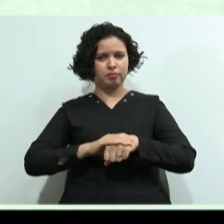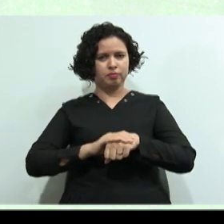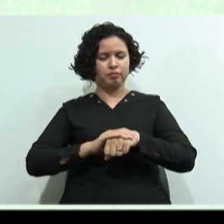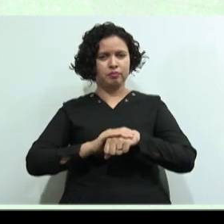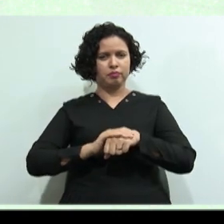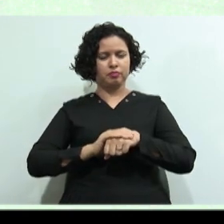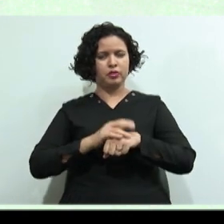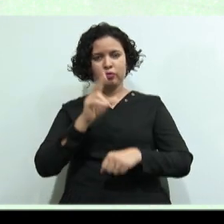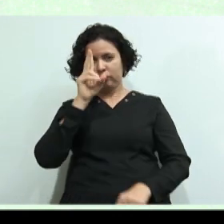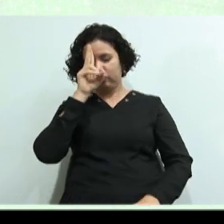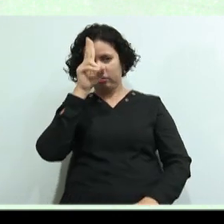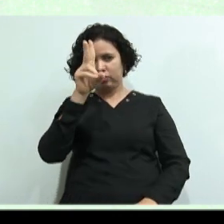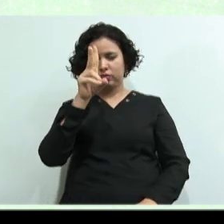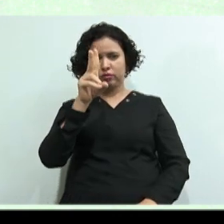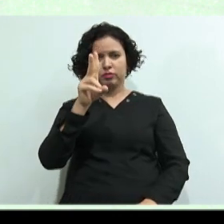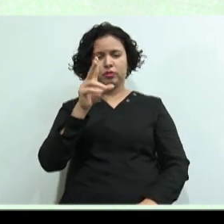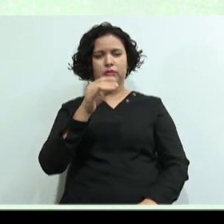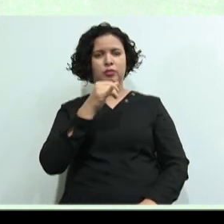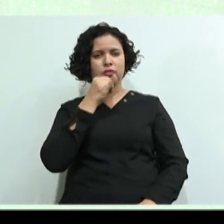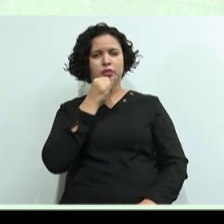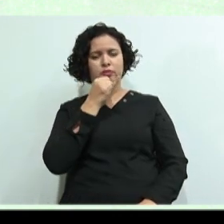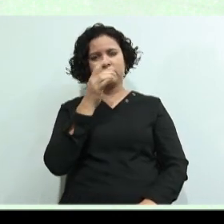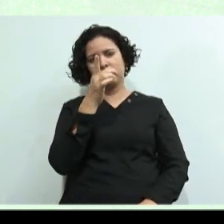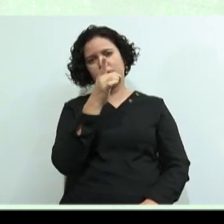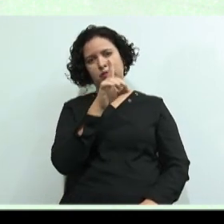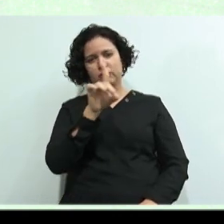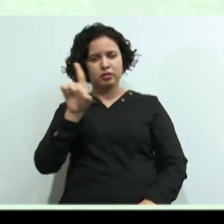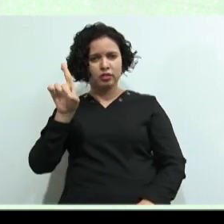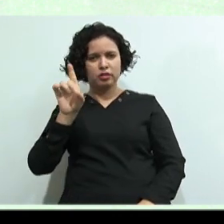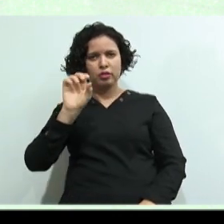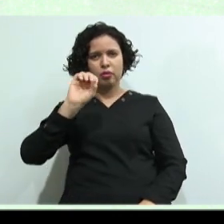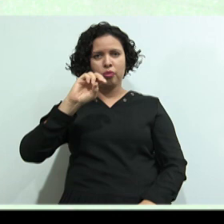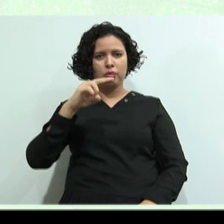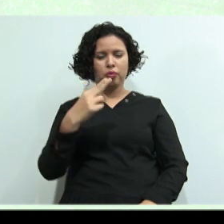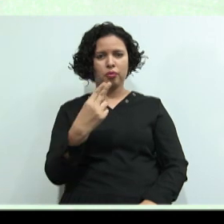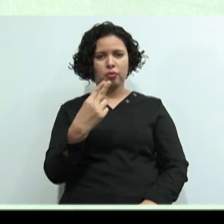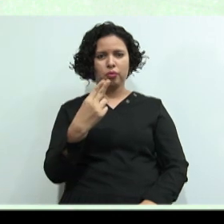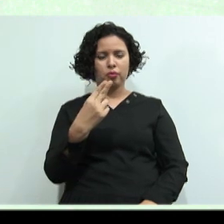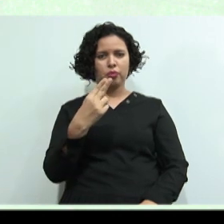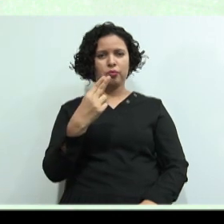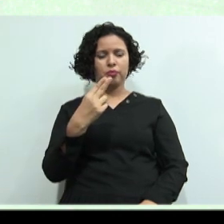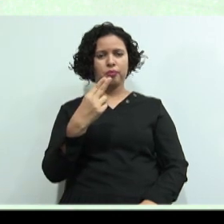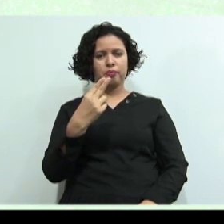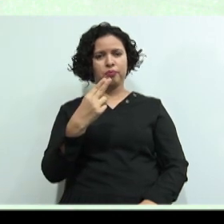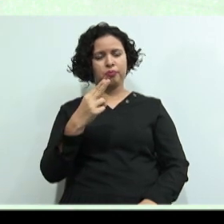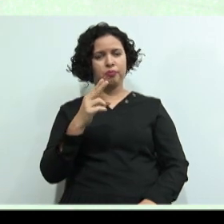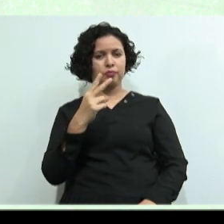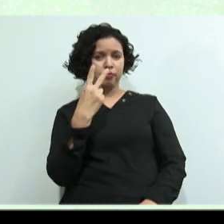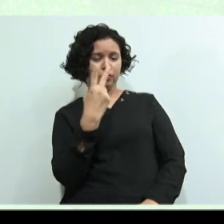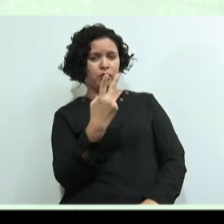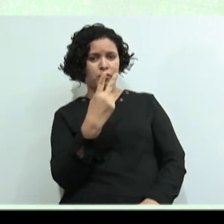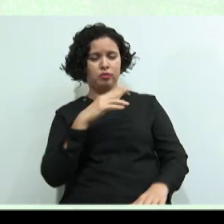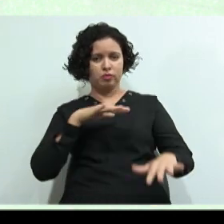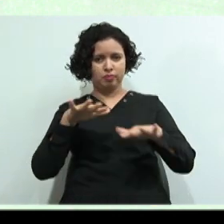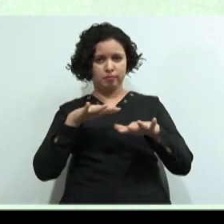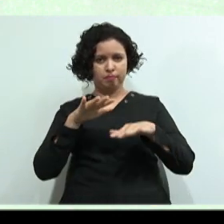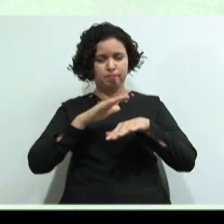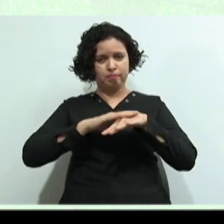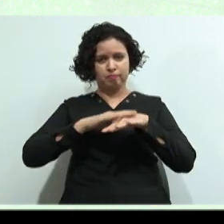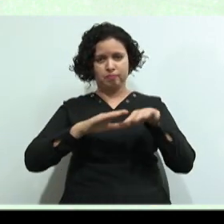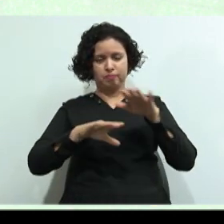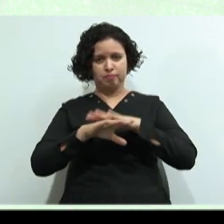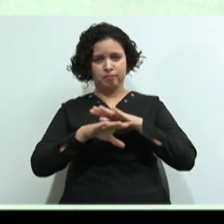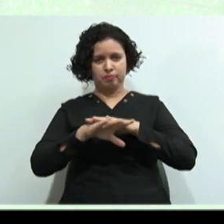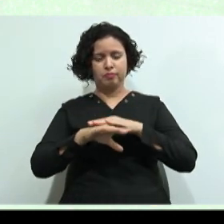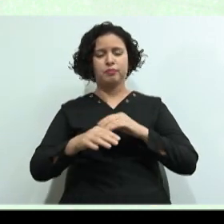que no caso da pessoa destra é a mão direita, né? Ou pelas duas mãos do emissor ou